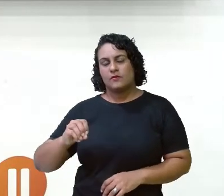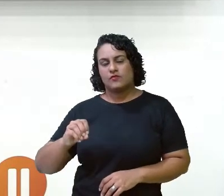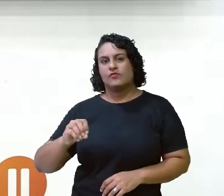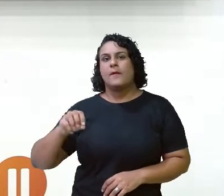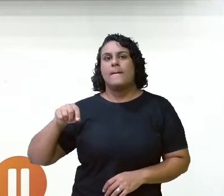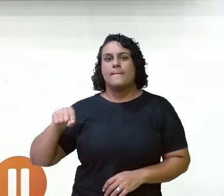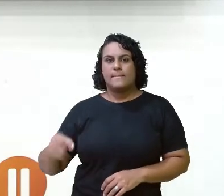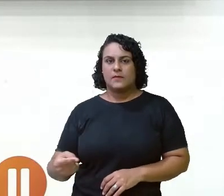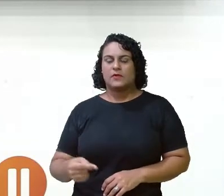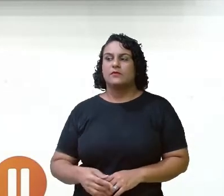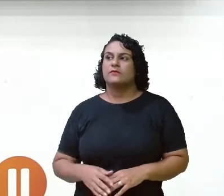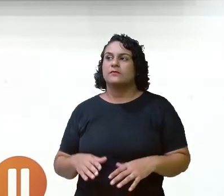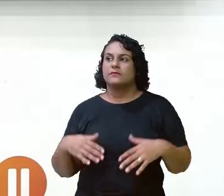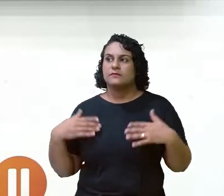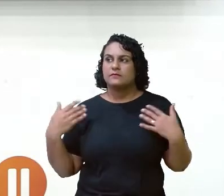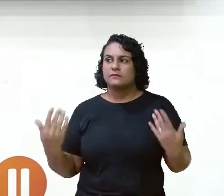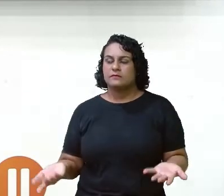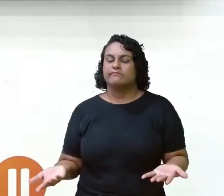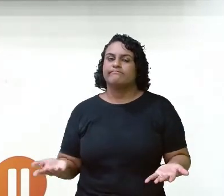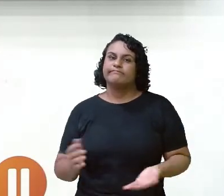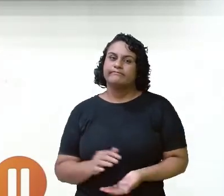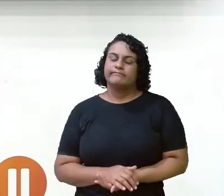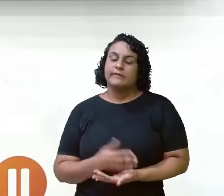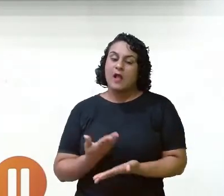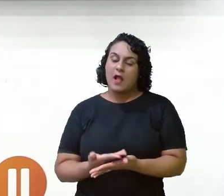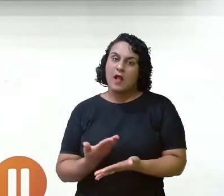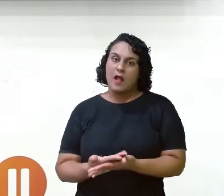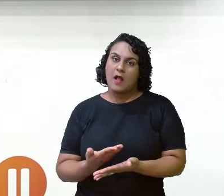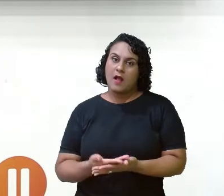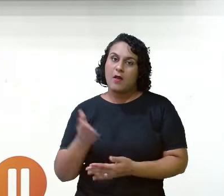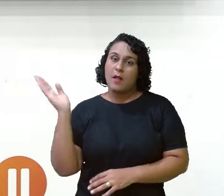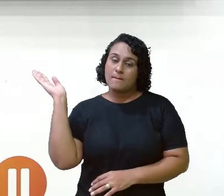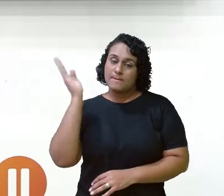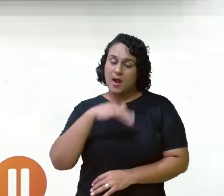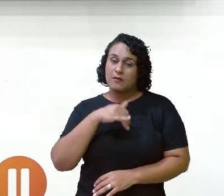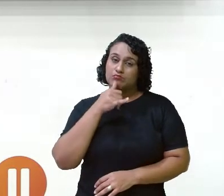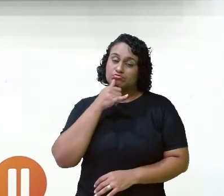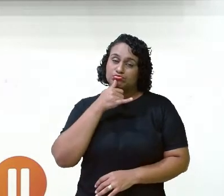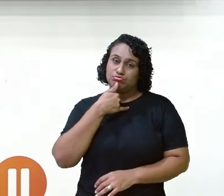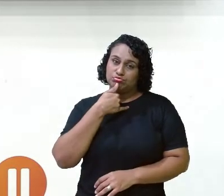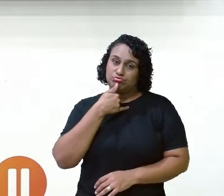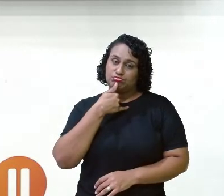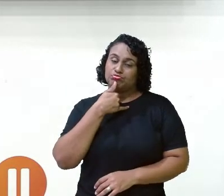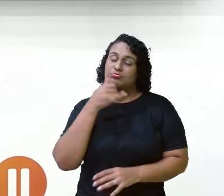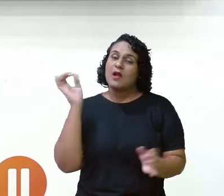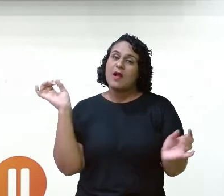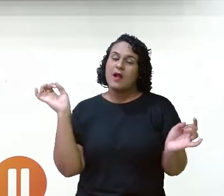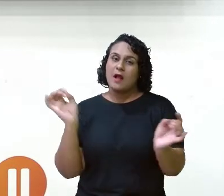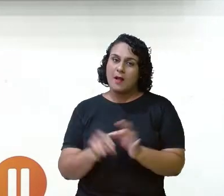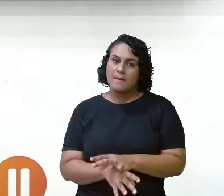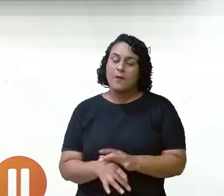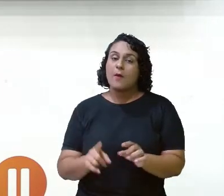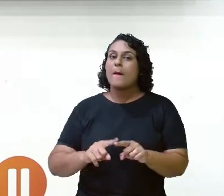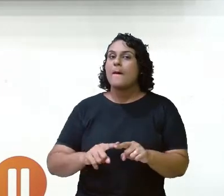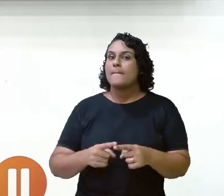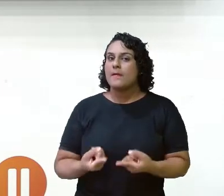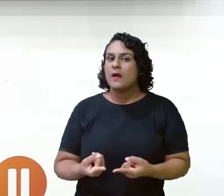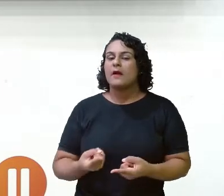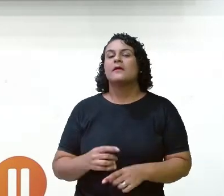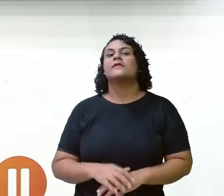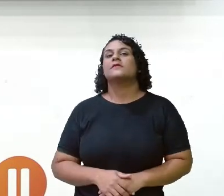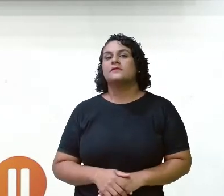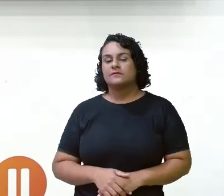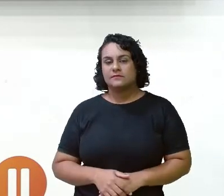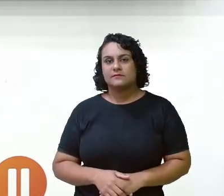1.500.000. Pessoal, por hoje a nossa aula, infelizmente, chegou ao fim. Mas eu conto com a